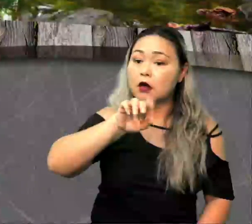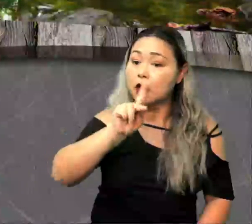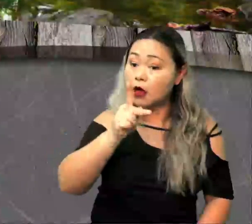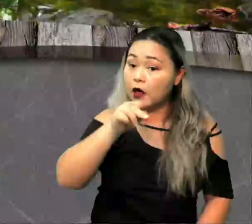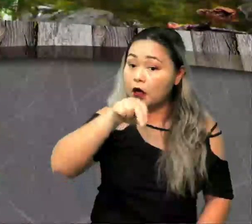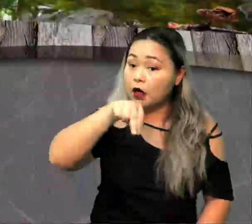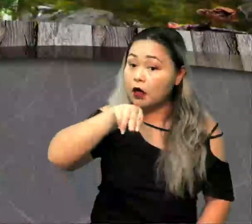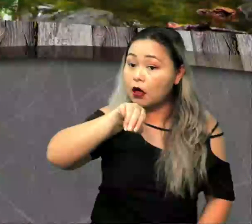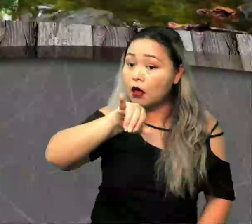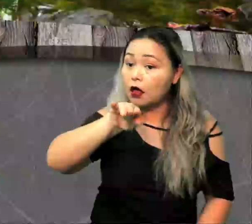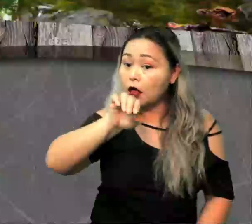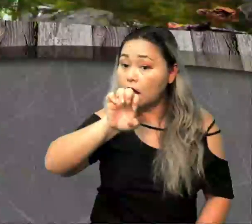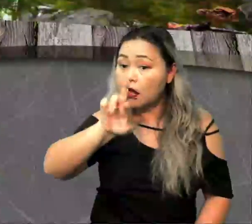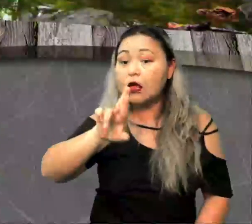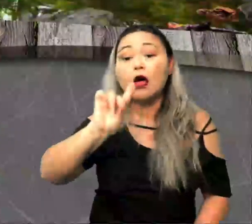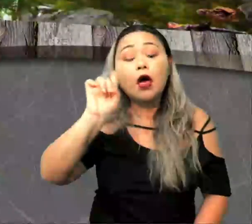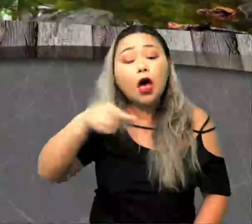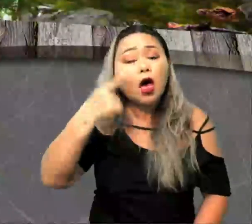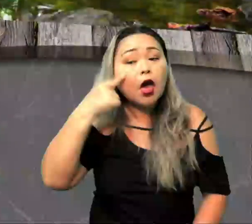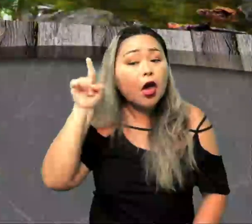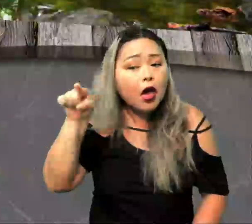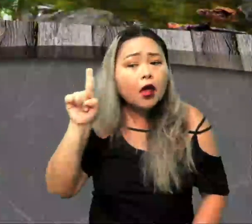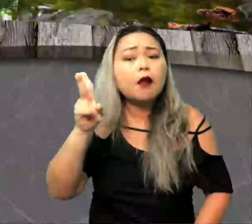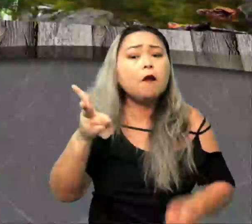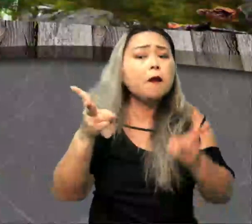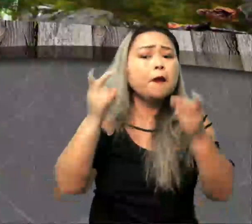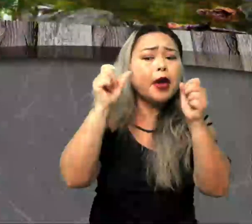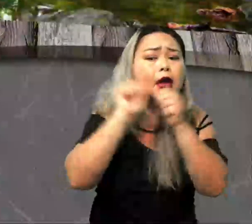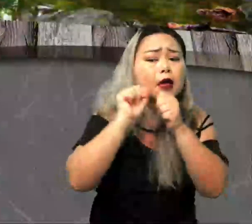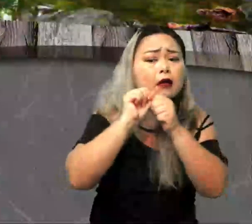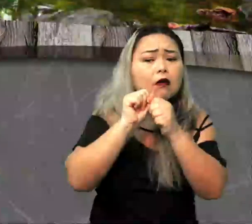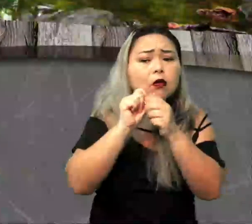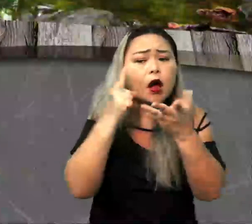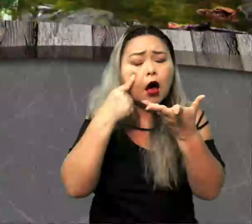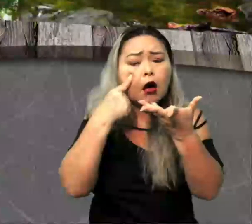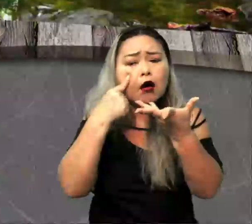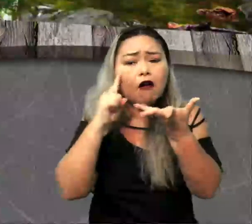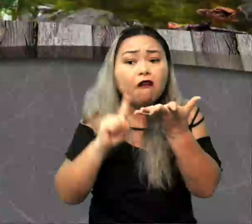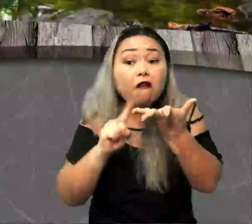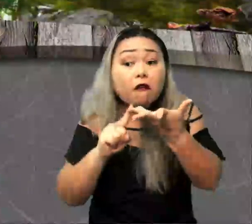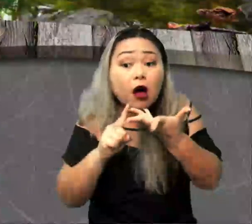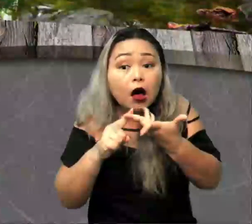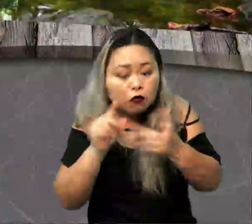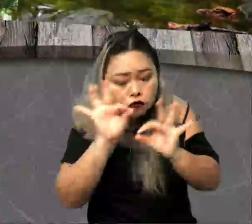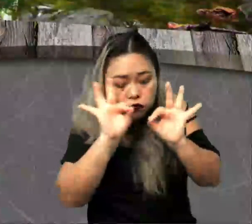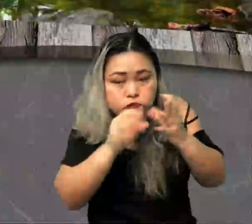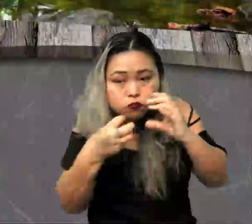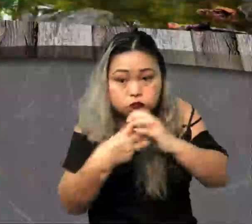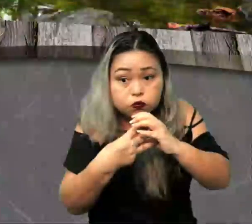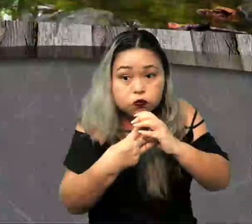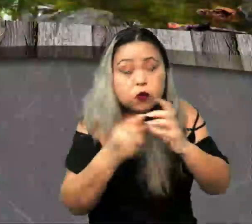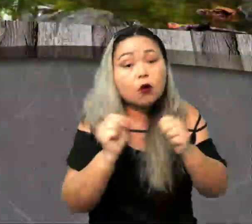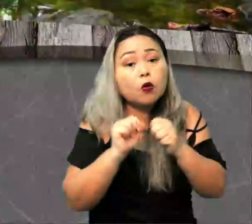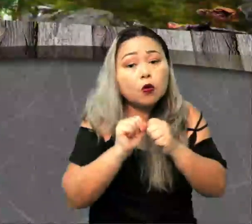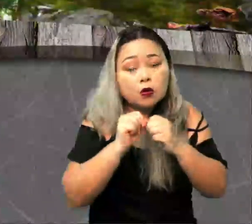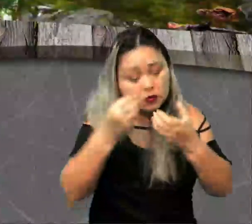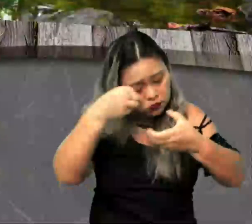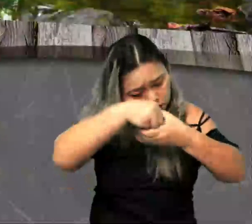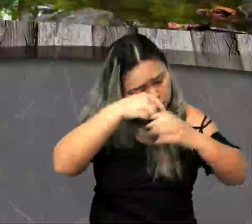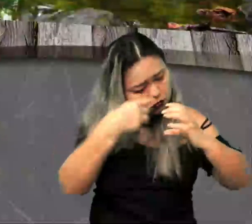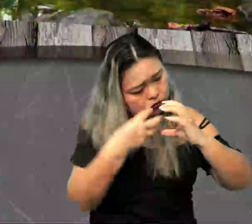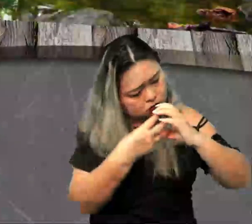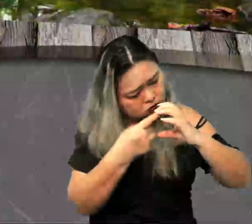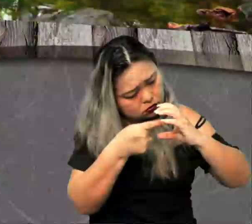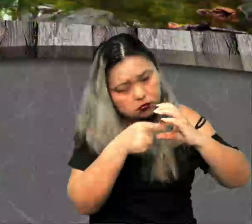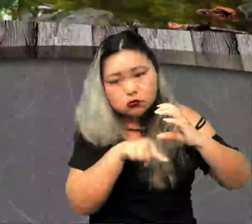ele percebeu em várias estruturas celulares que esses